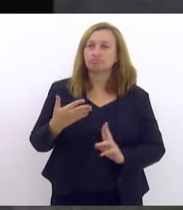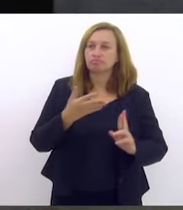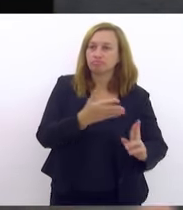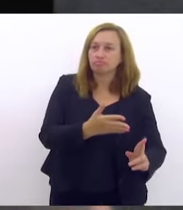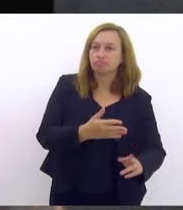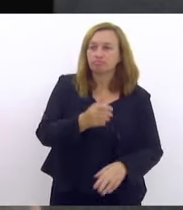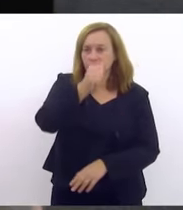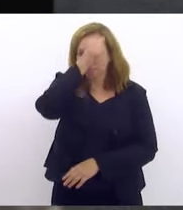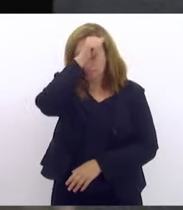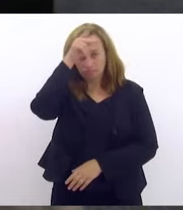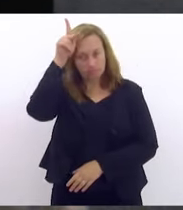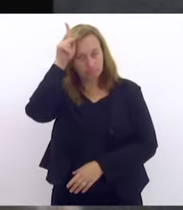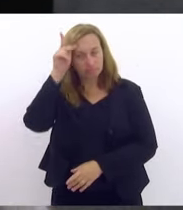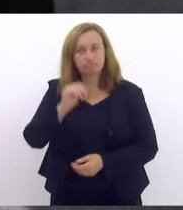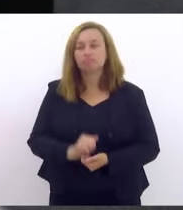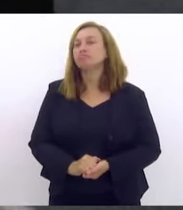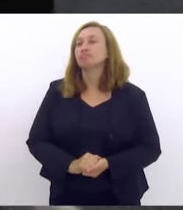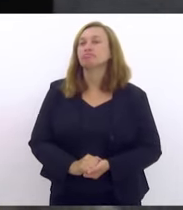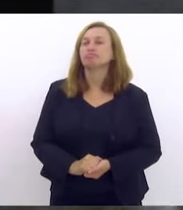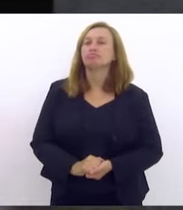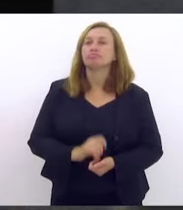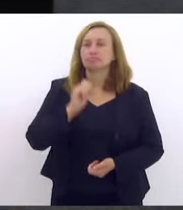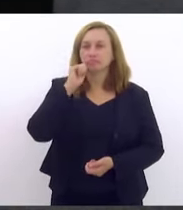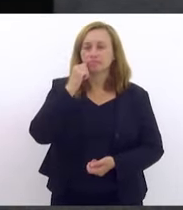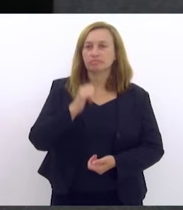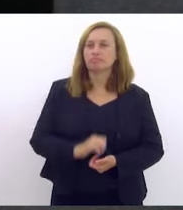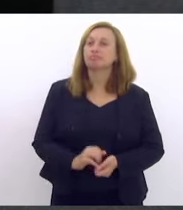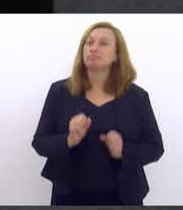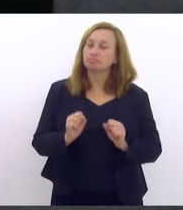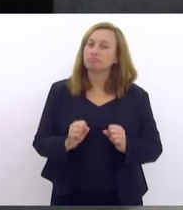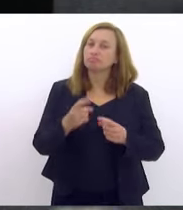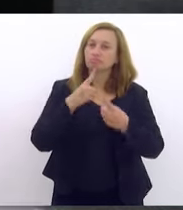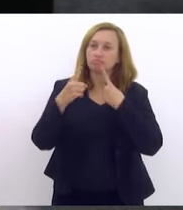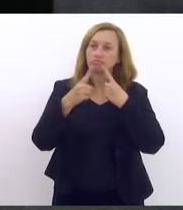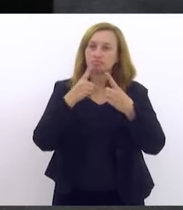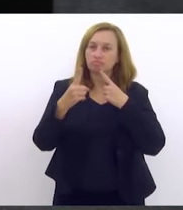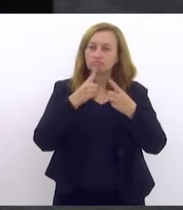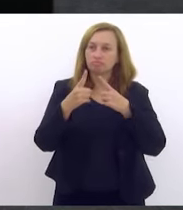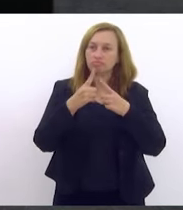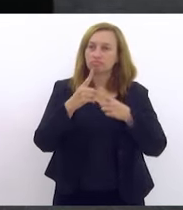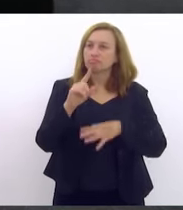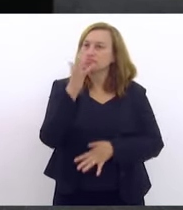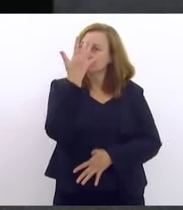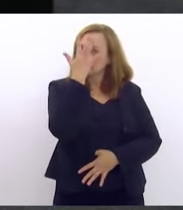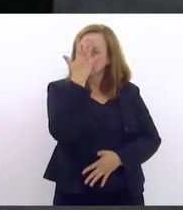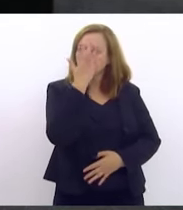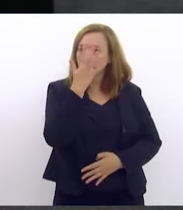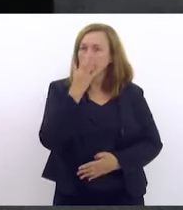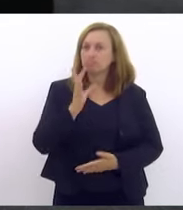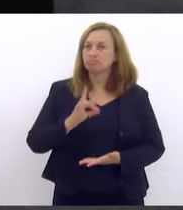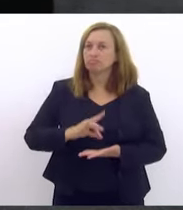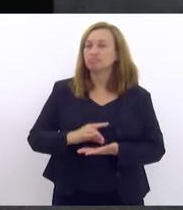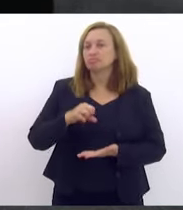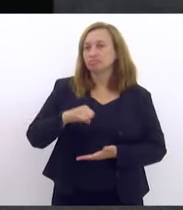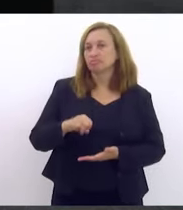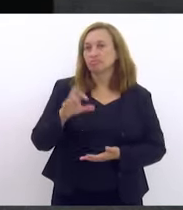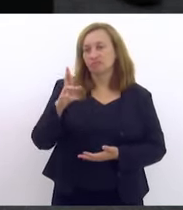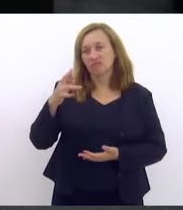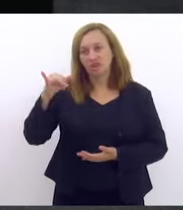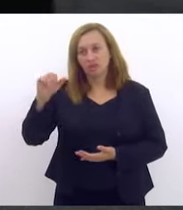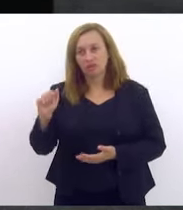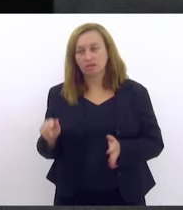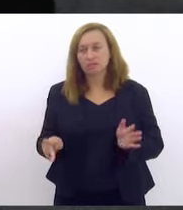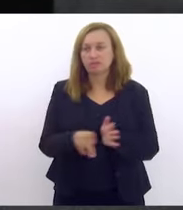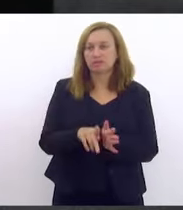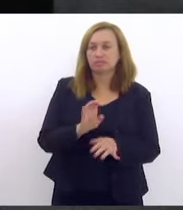ao prefeito. A gente até poderia discutir a natureza do carnaval, se ele é carioca, se ele é do estado do